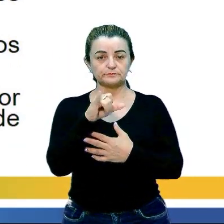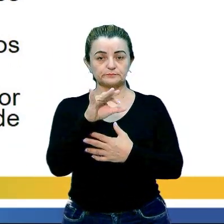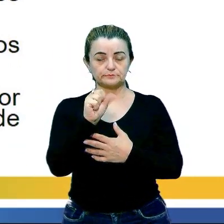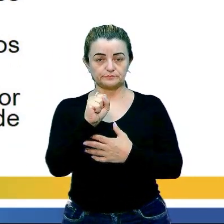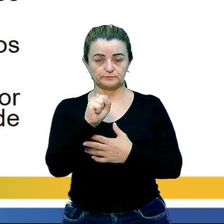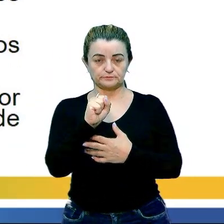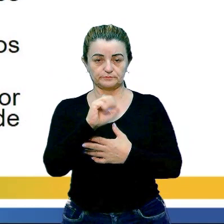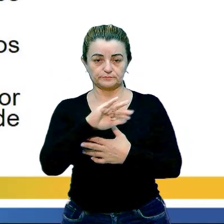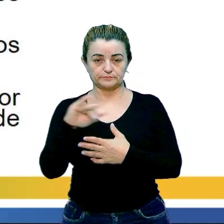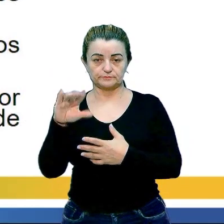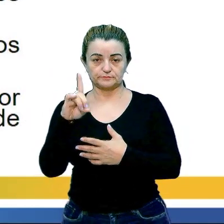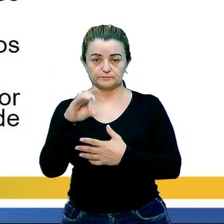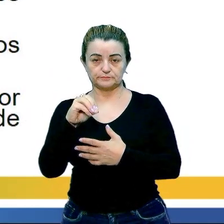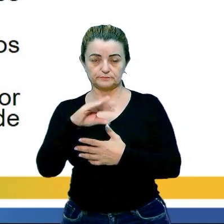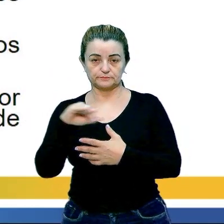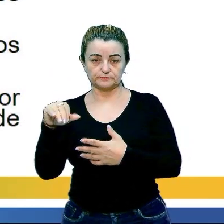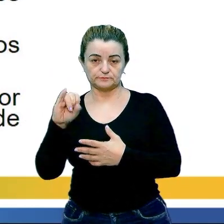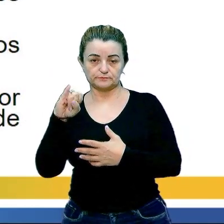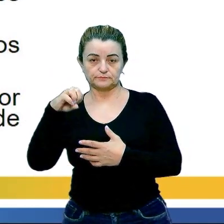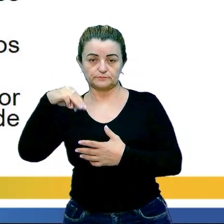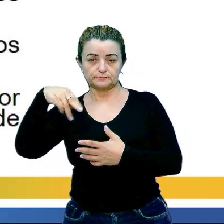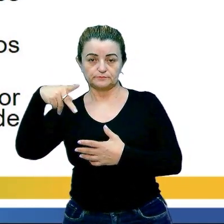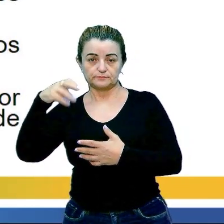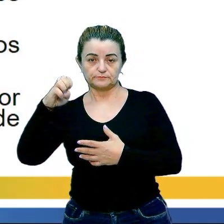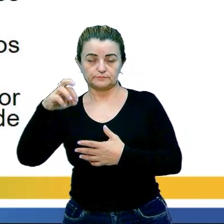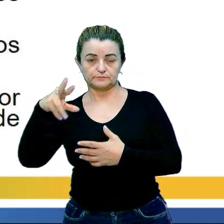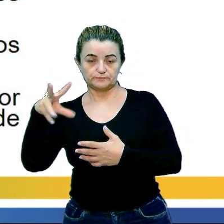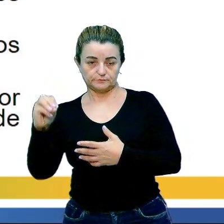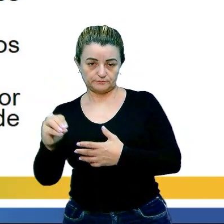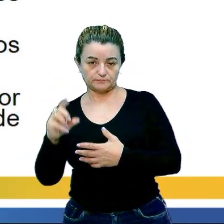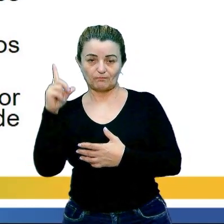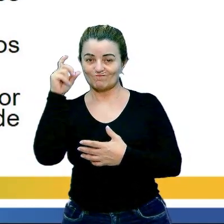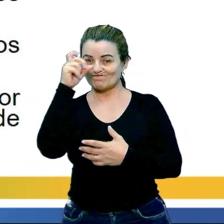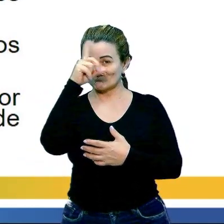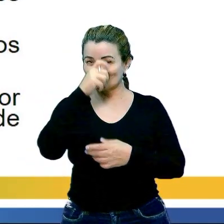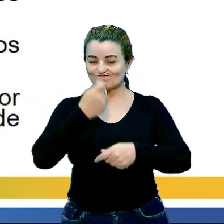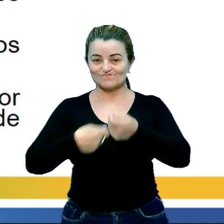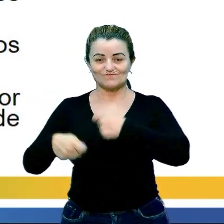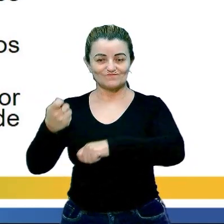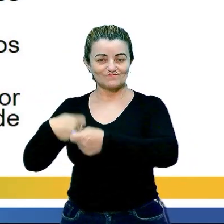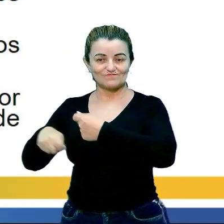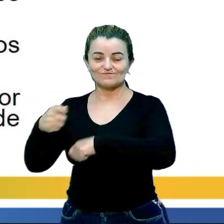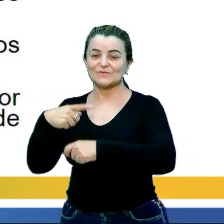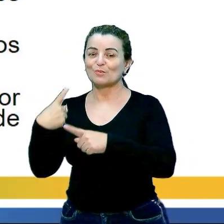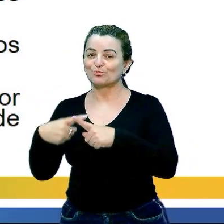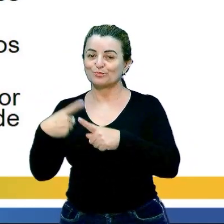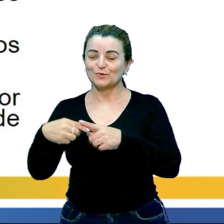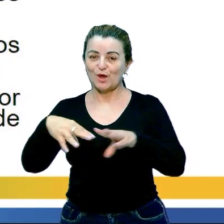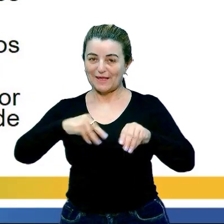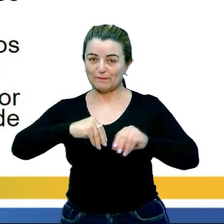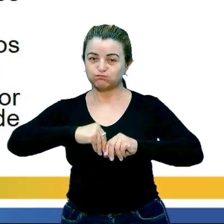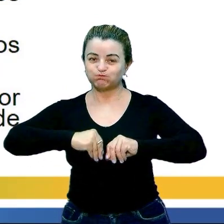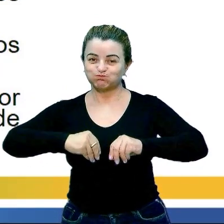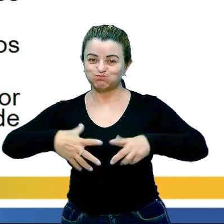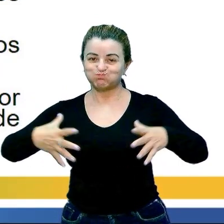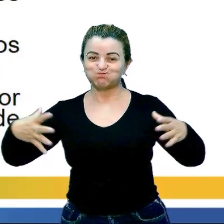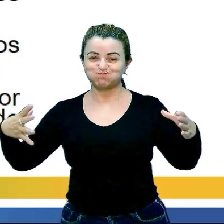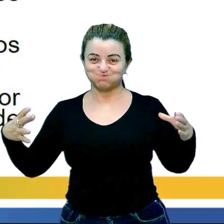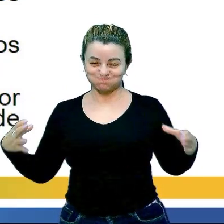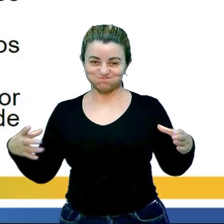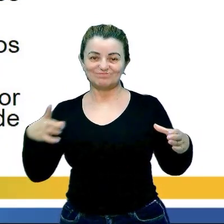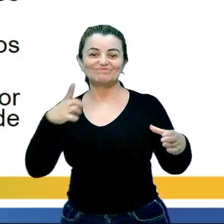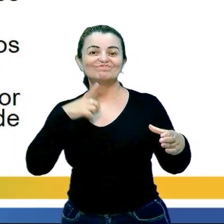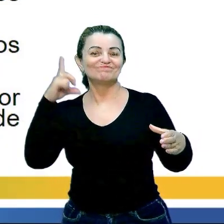desse império? A dificuldade de administração. O império se tornou muito grande, né? E havia complicações